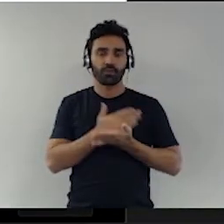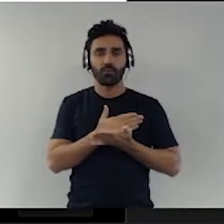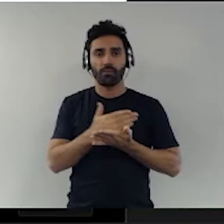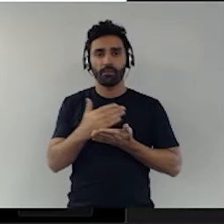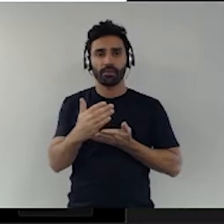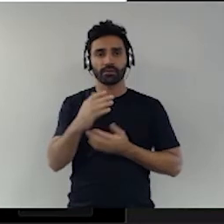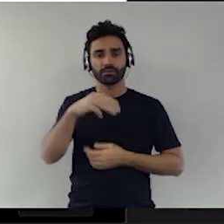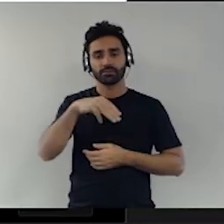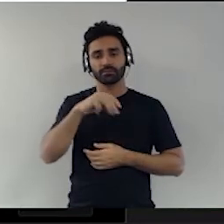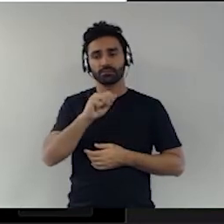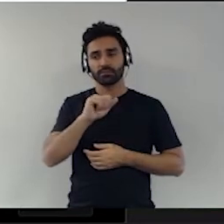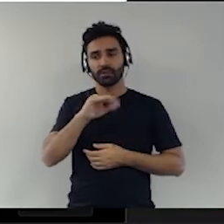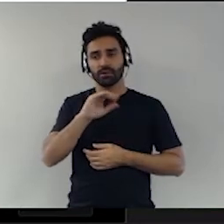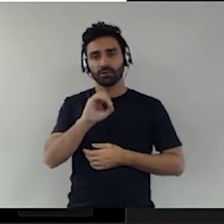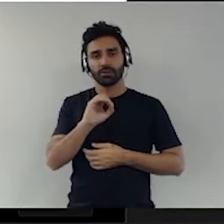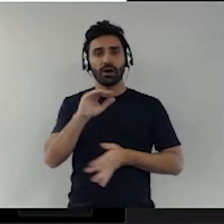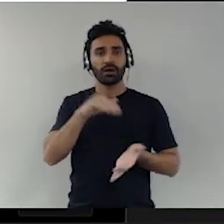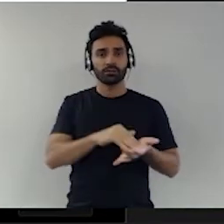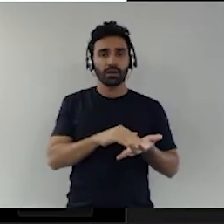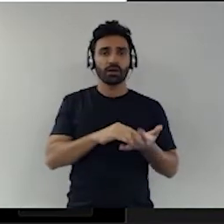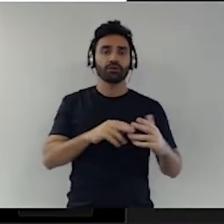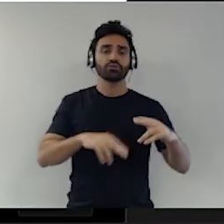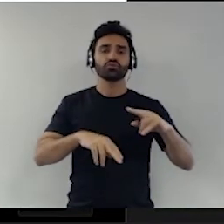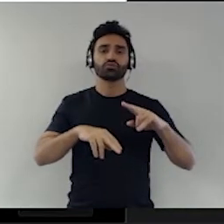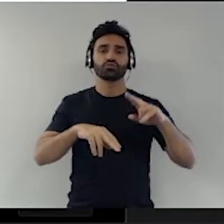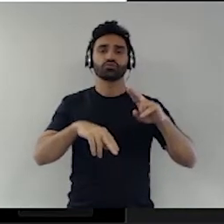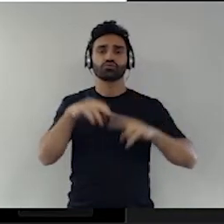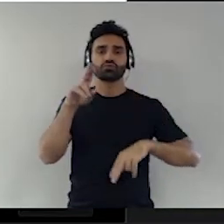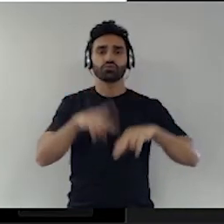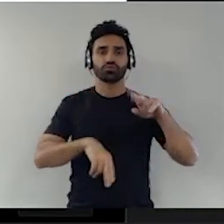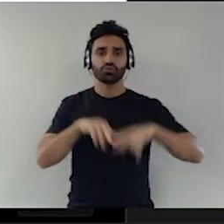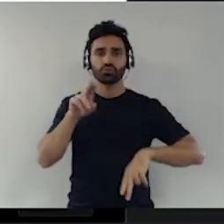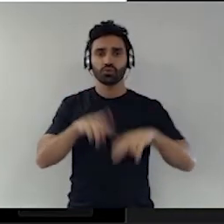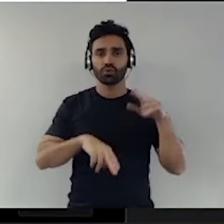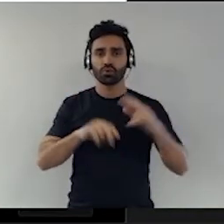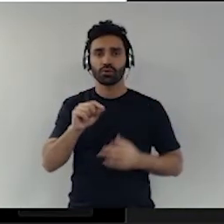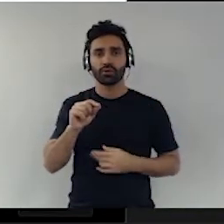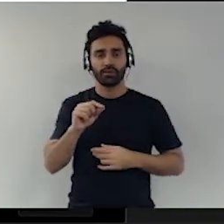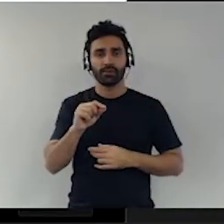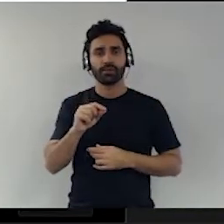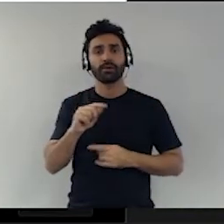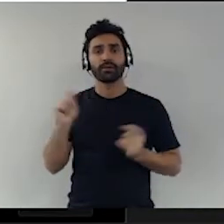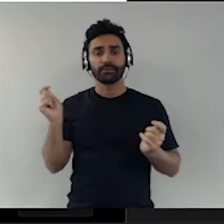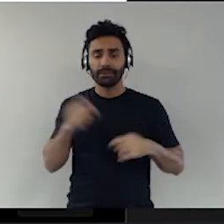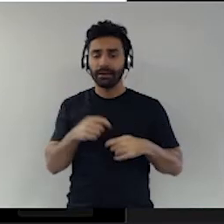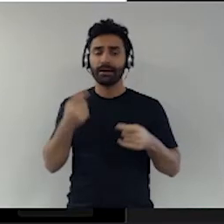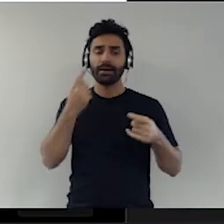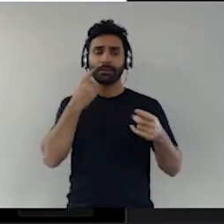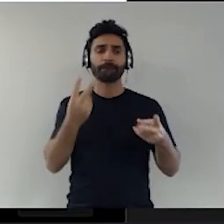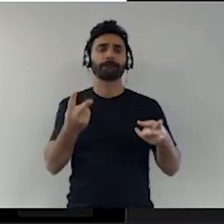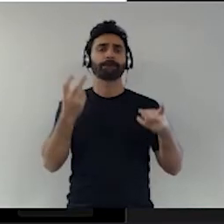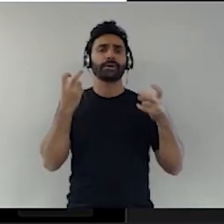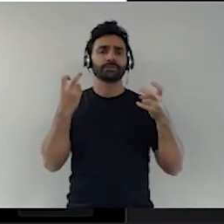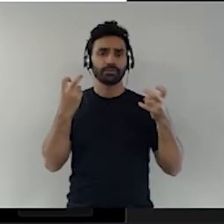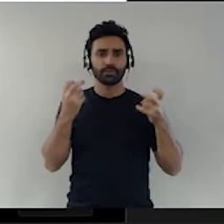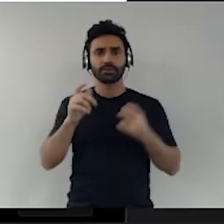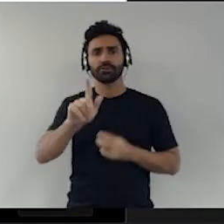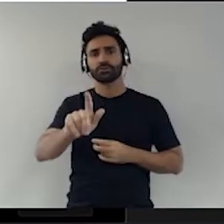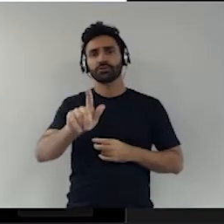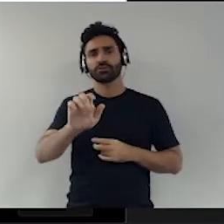maio e vamos comparar até julho. Até julho agora é visível a densidade